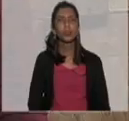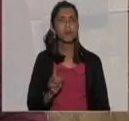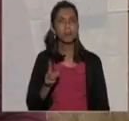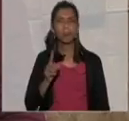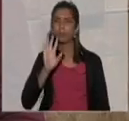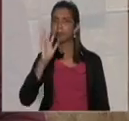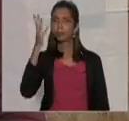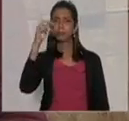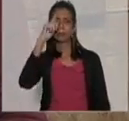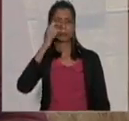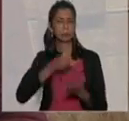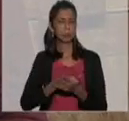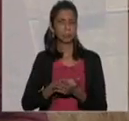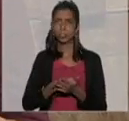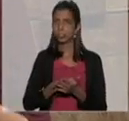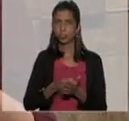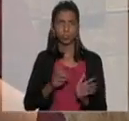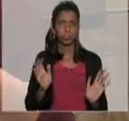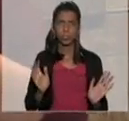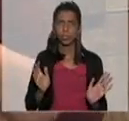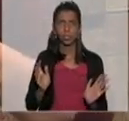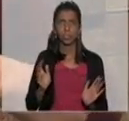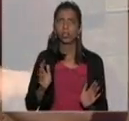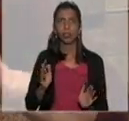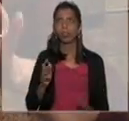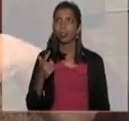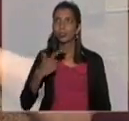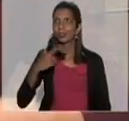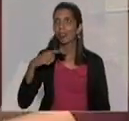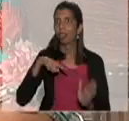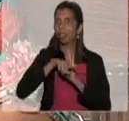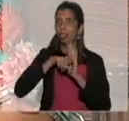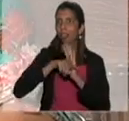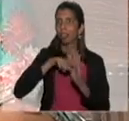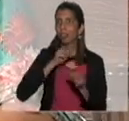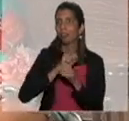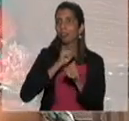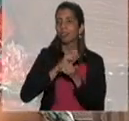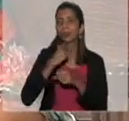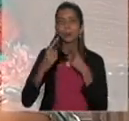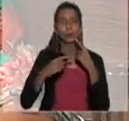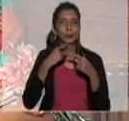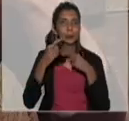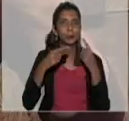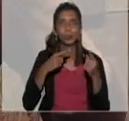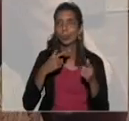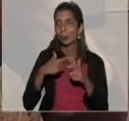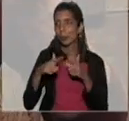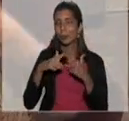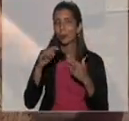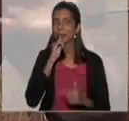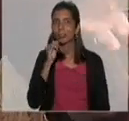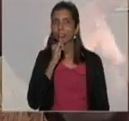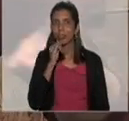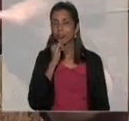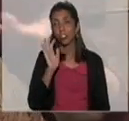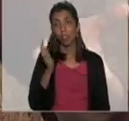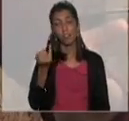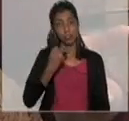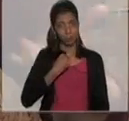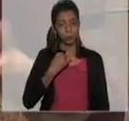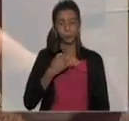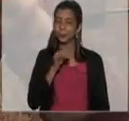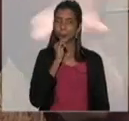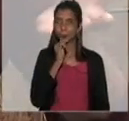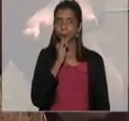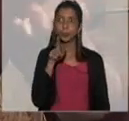você é muito bem resolvida com as suas situações né Silvia ah muitas as análise análise você não tem problema por exemplo eu já soube você já